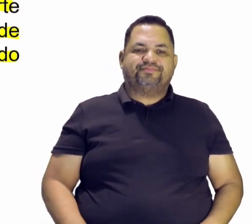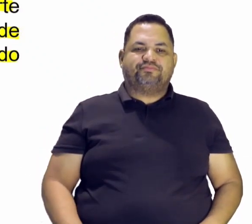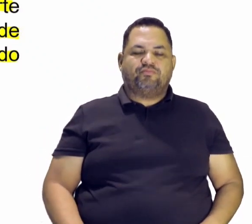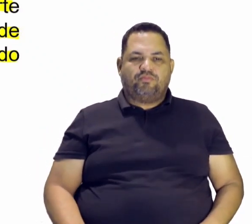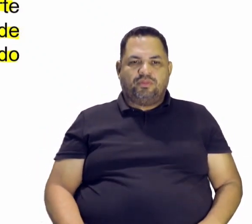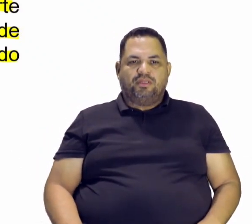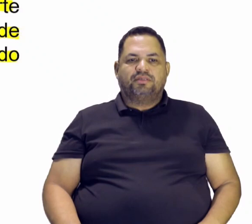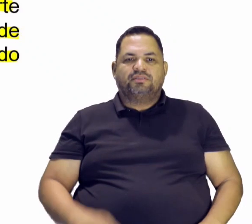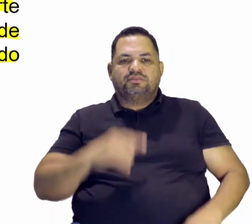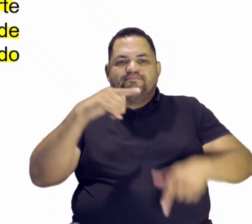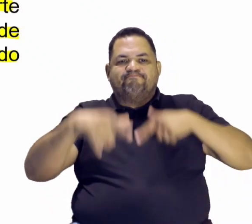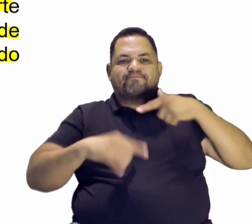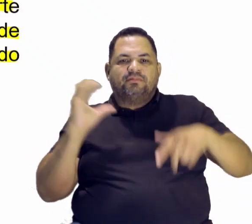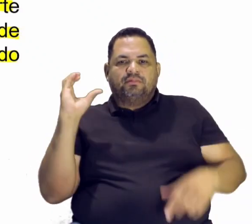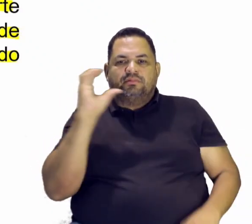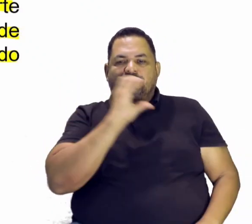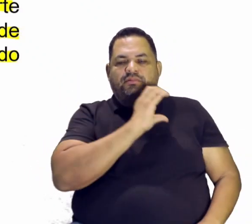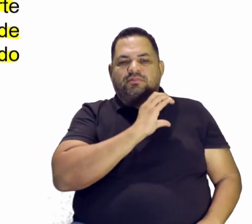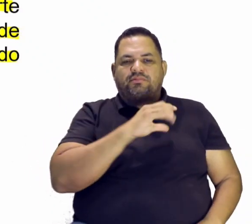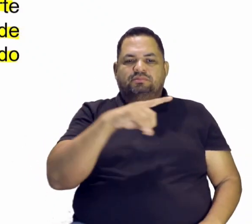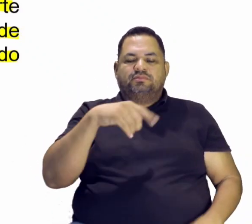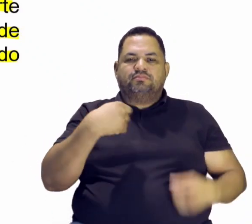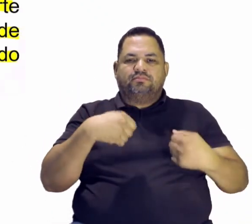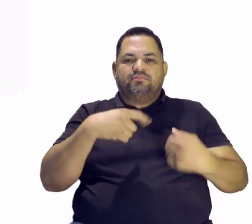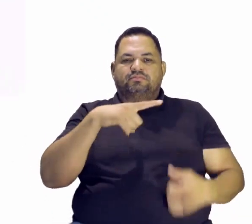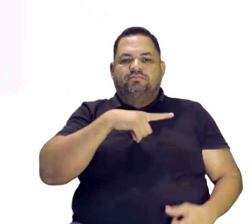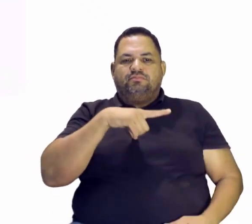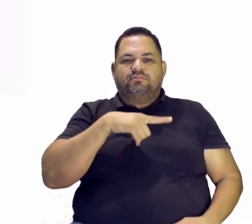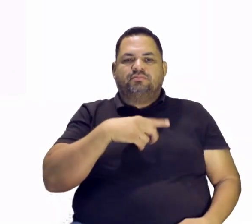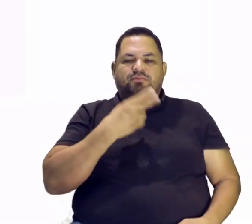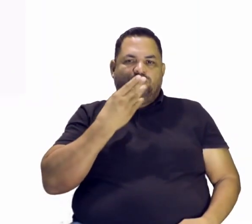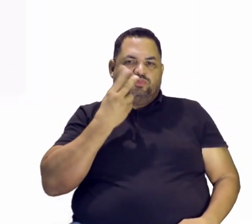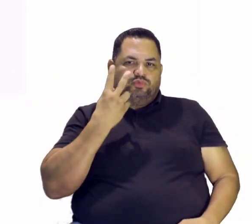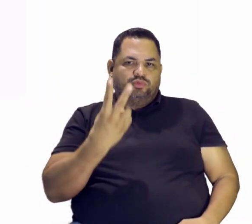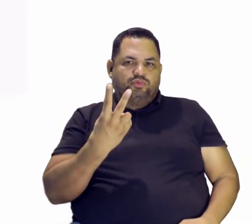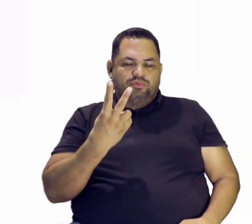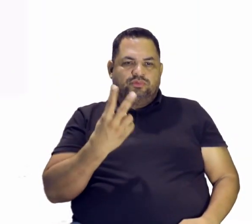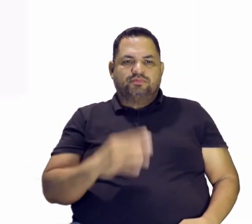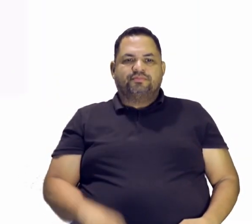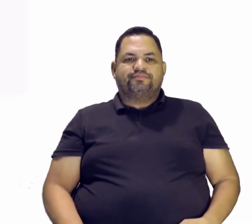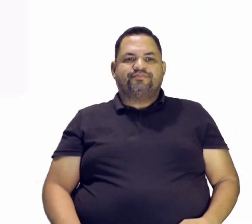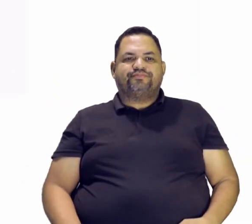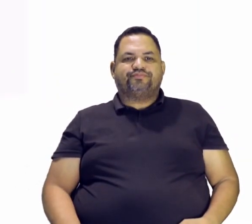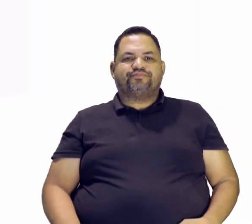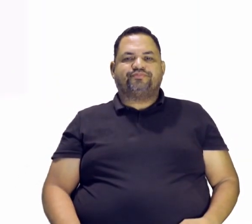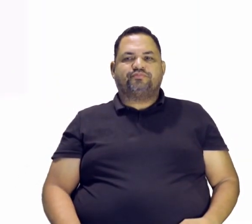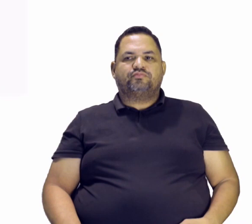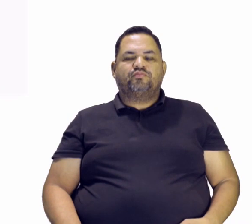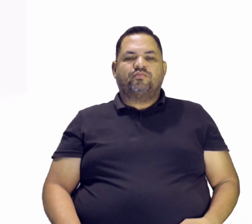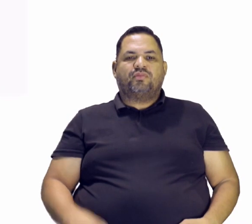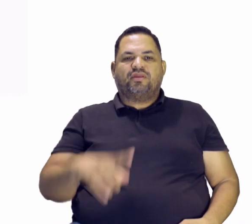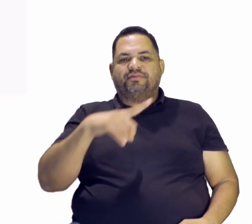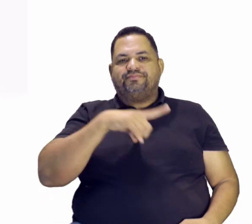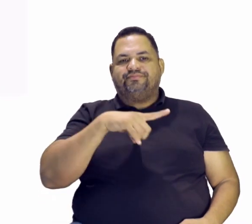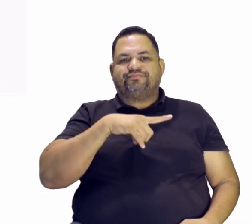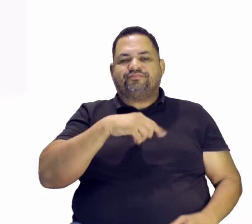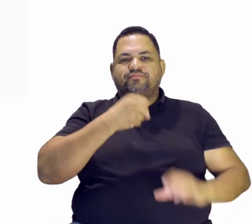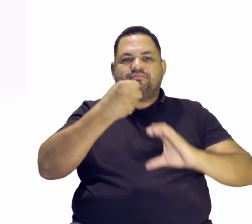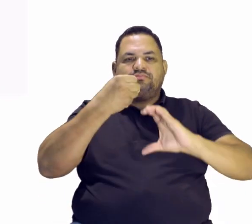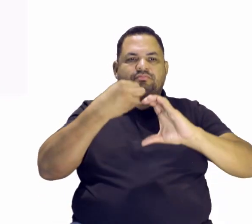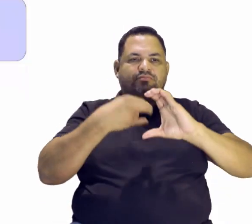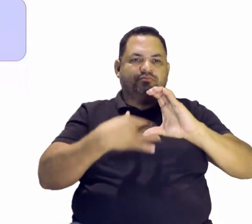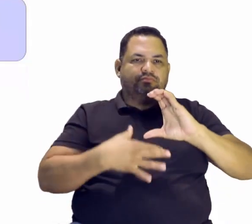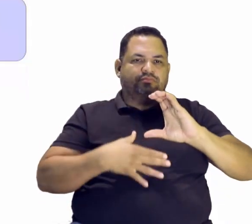ação imediata aí, ela vai exigir aí essa tipo 2, tá? E aí nós temos alguns tipos de características de